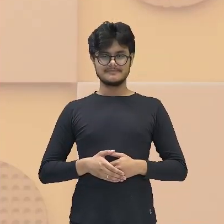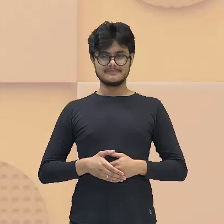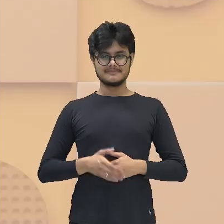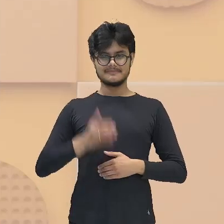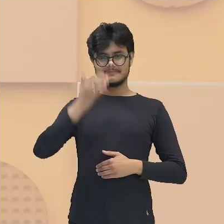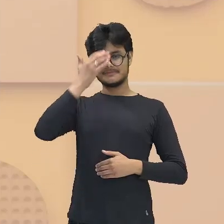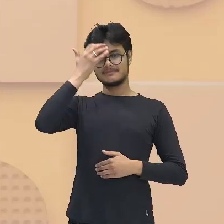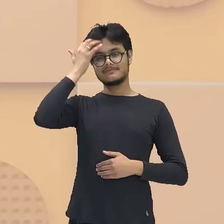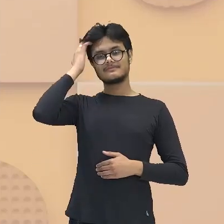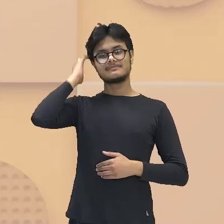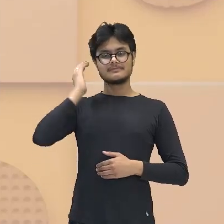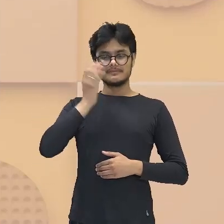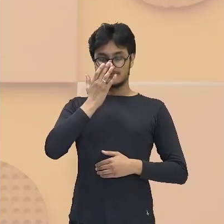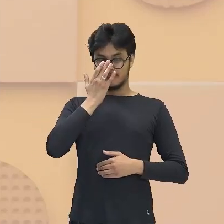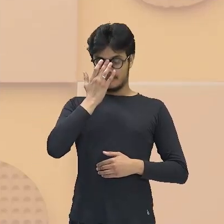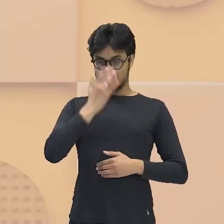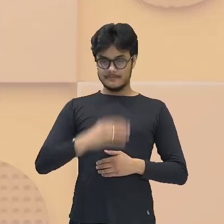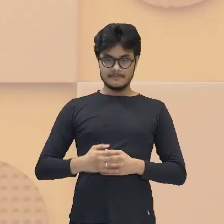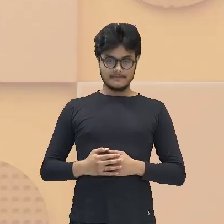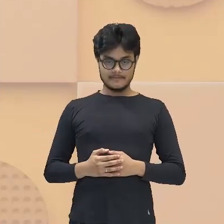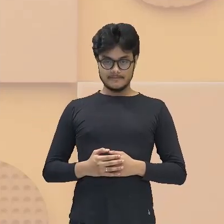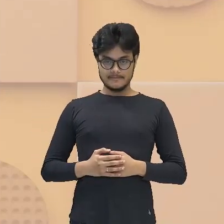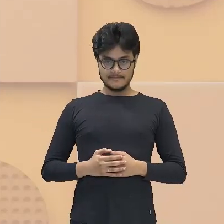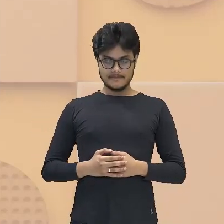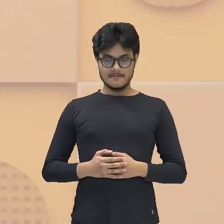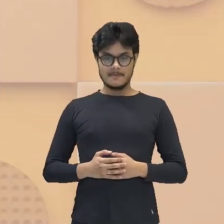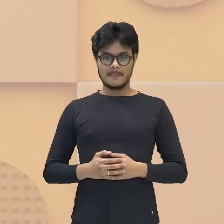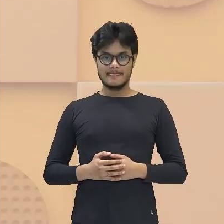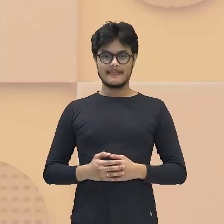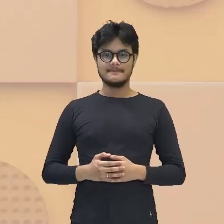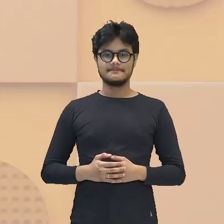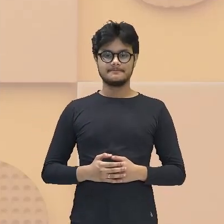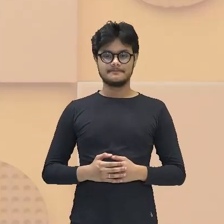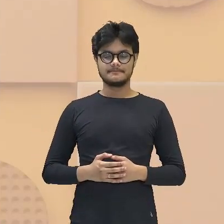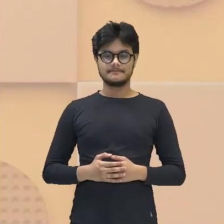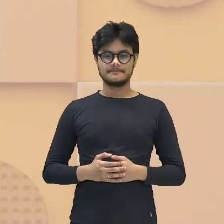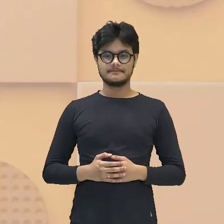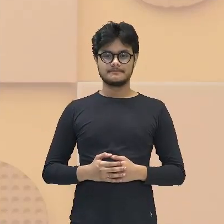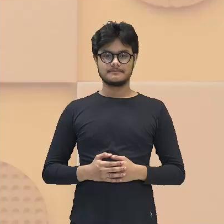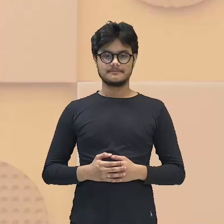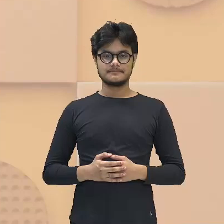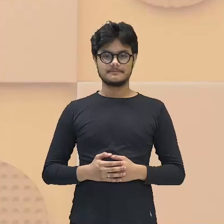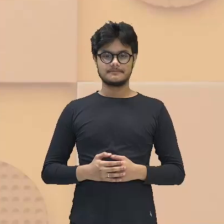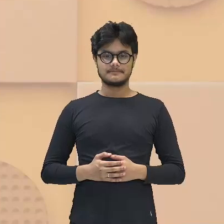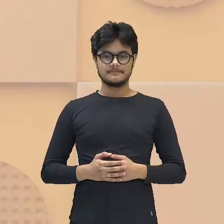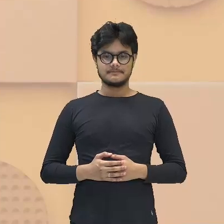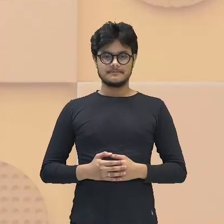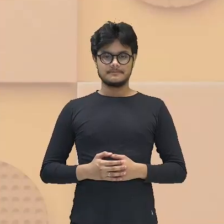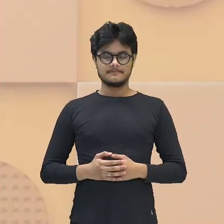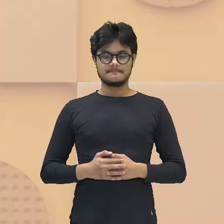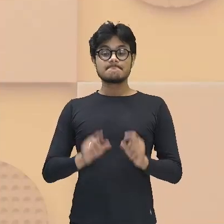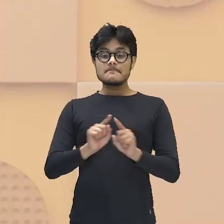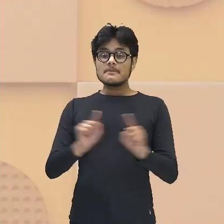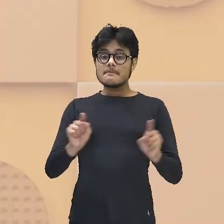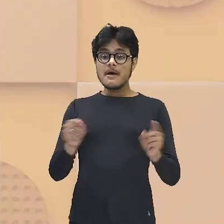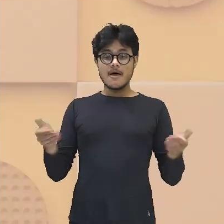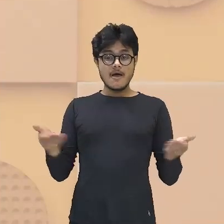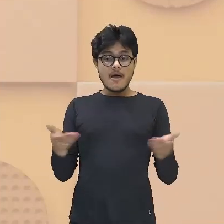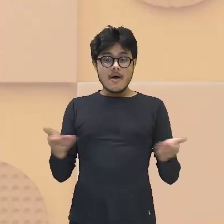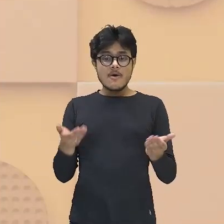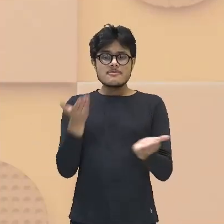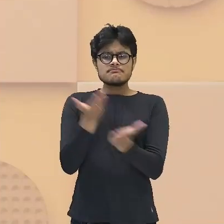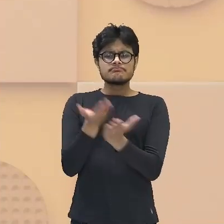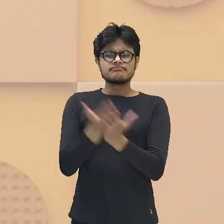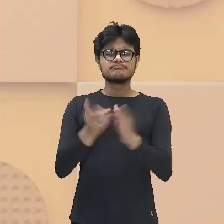as colônias elas eram obrigadas a vender para elas, tá? A comercializar com elas. Mas a gente vai ver um pouco